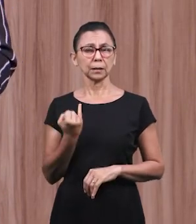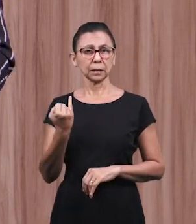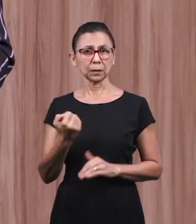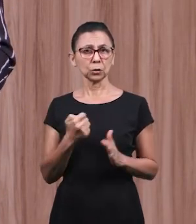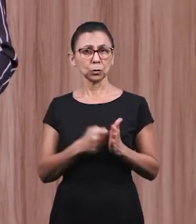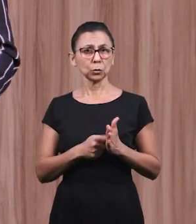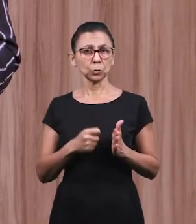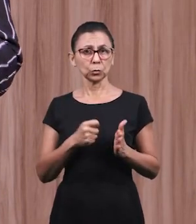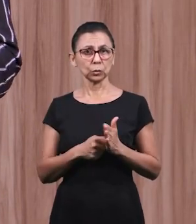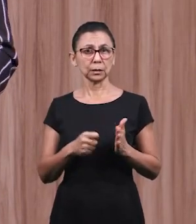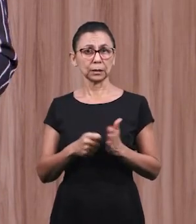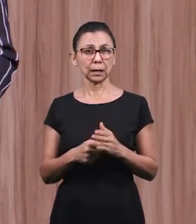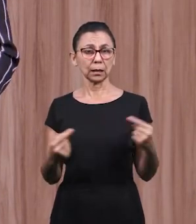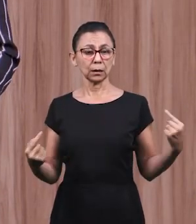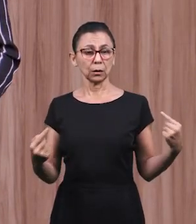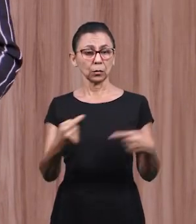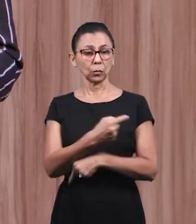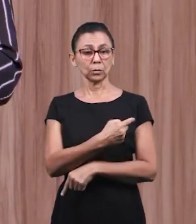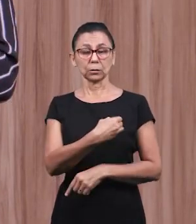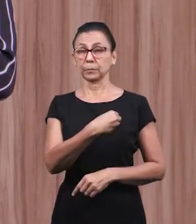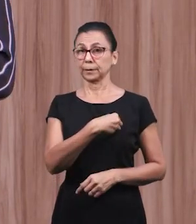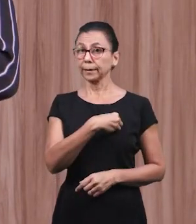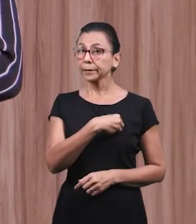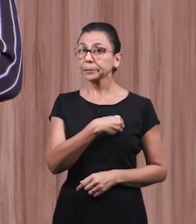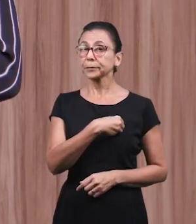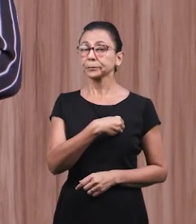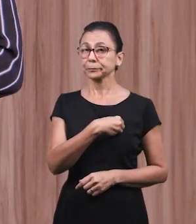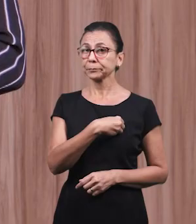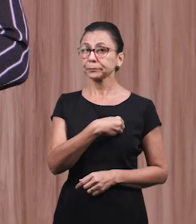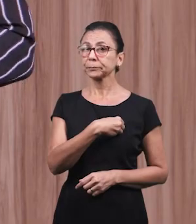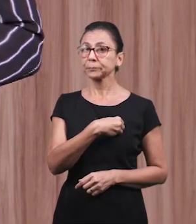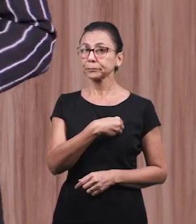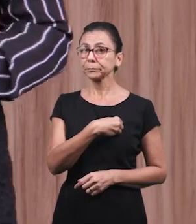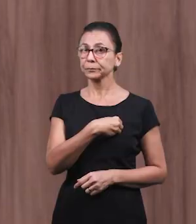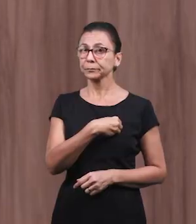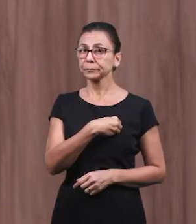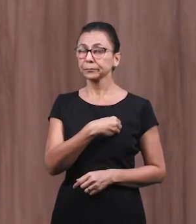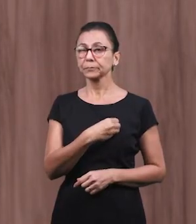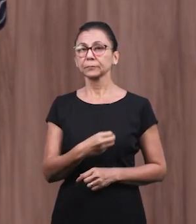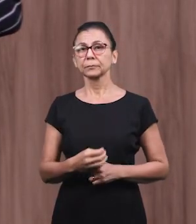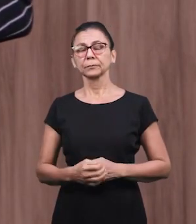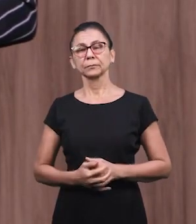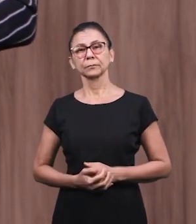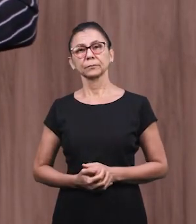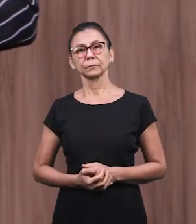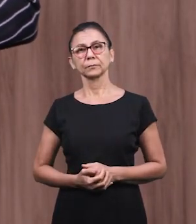permanente luta contra o pecado com os nossos filhos?